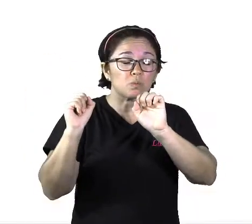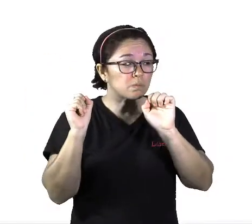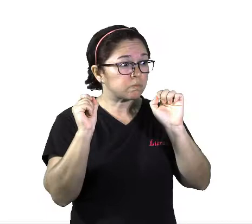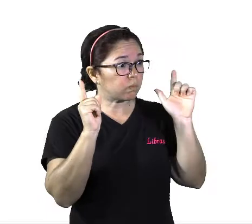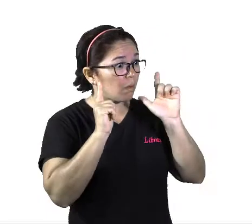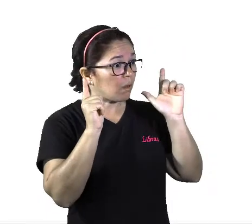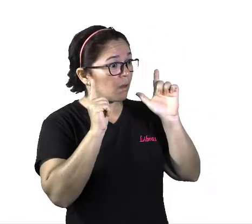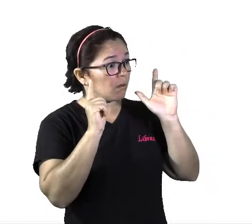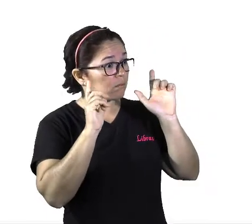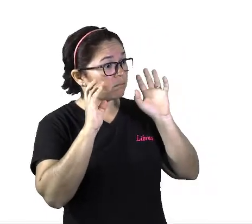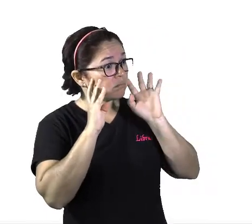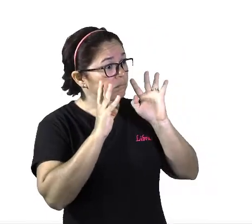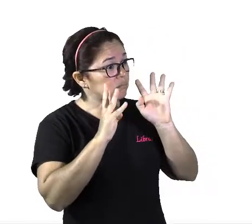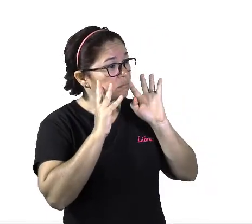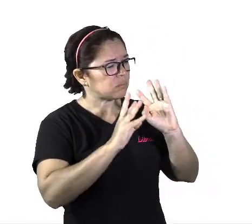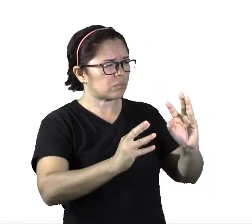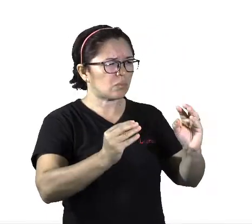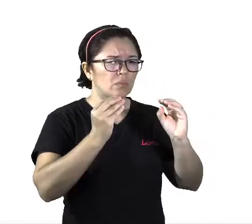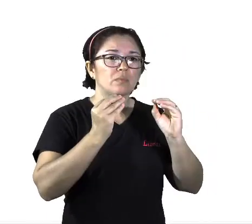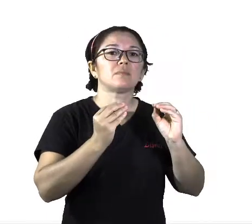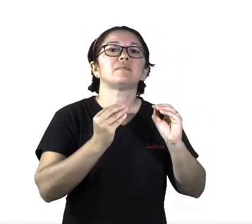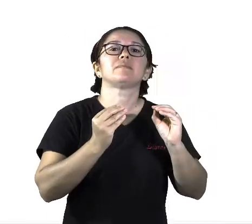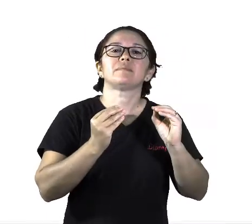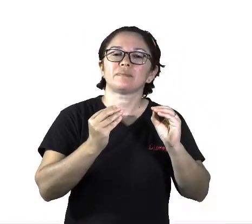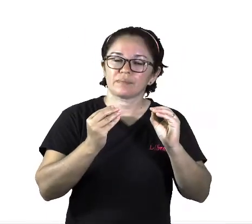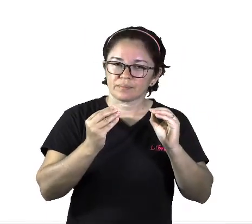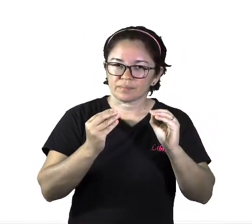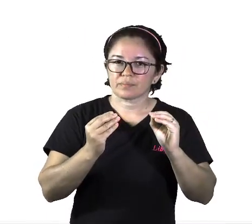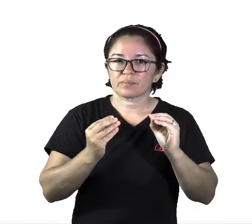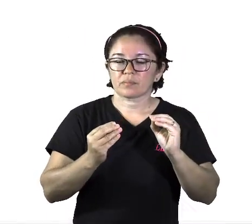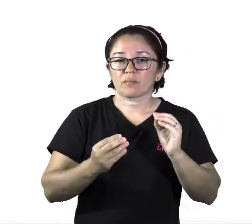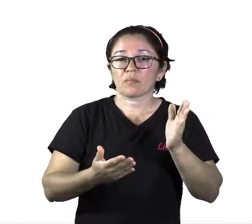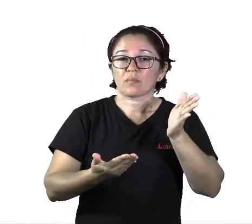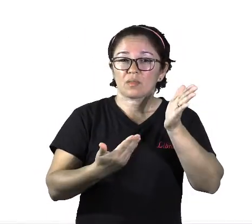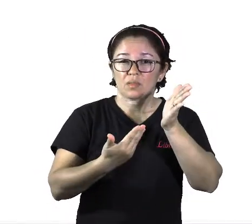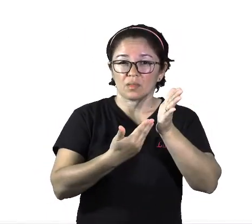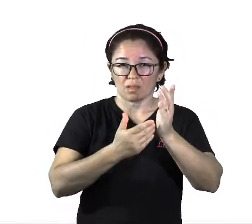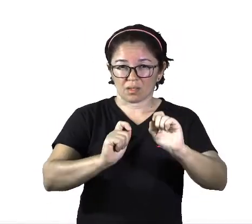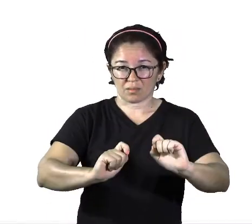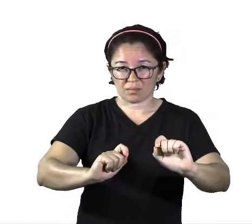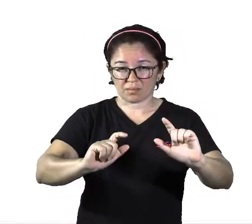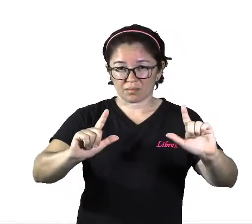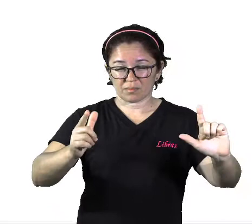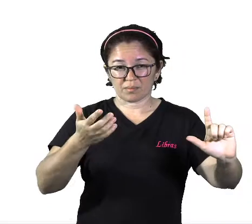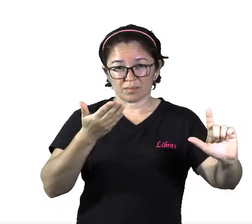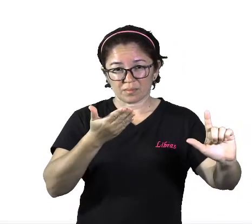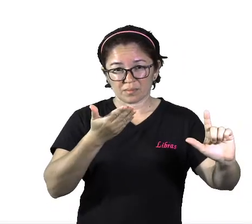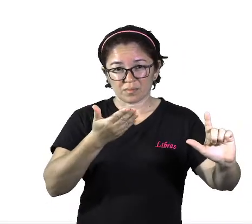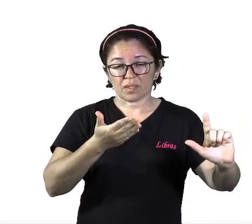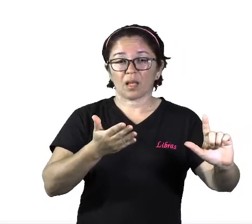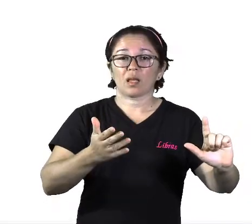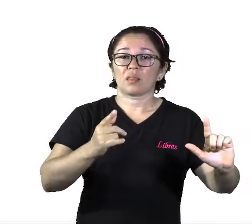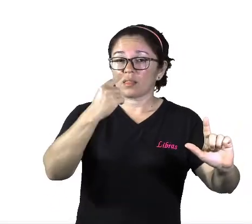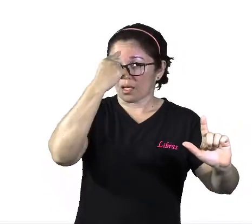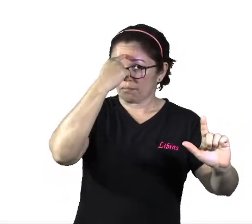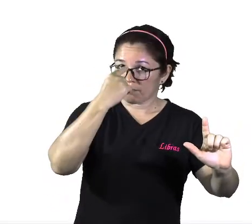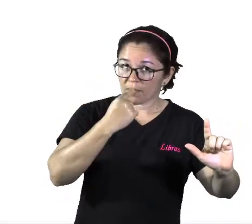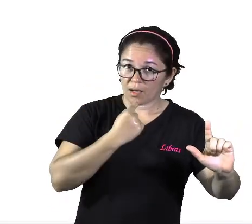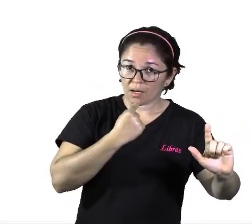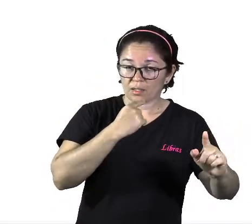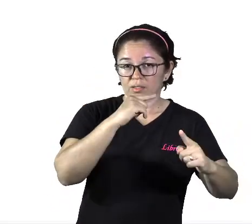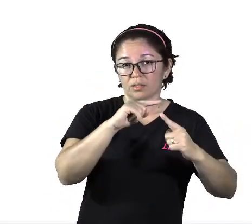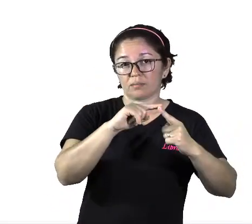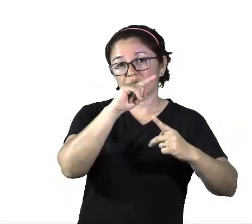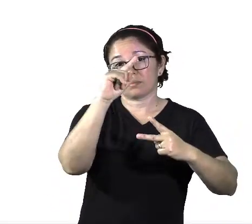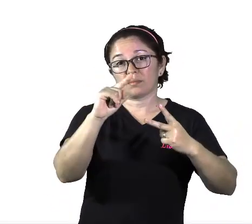texto visual que combina a linguagem tanto verbal quanto não verbal para dar sentido